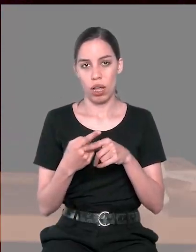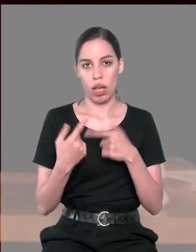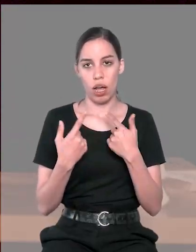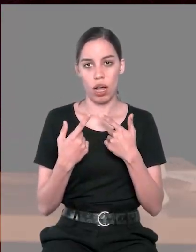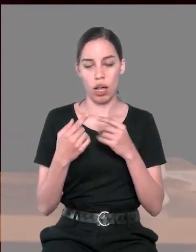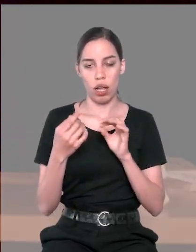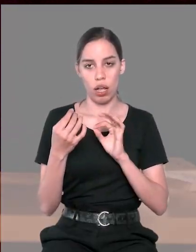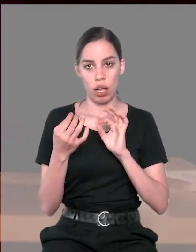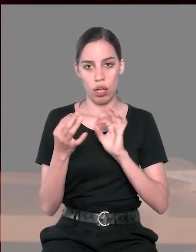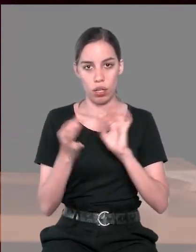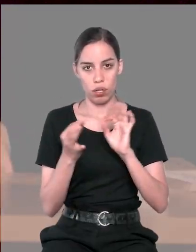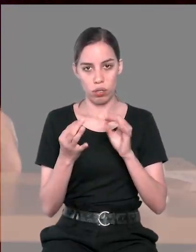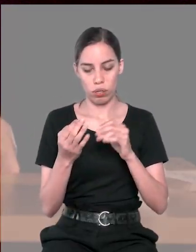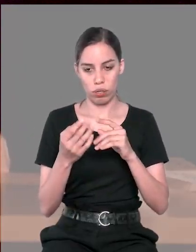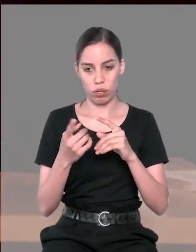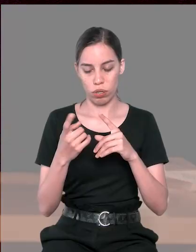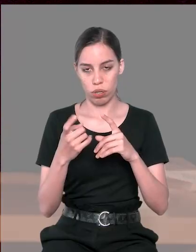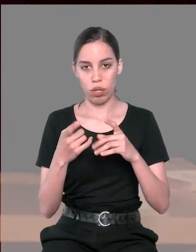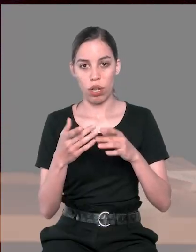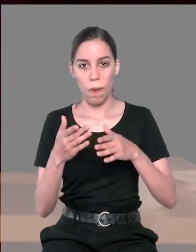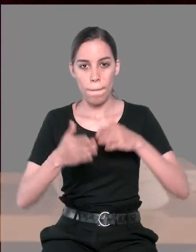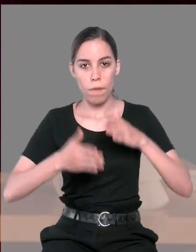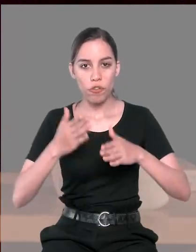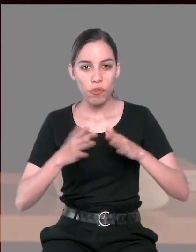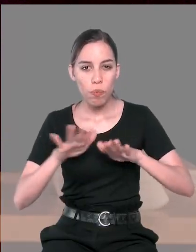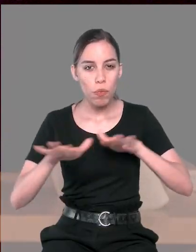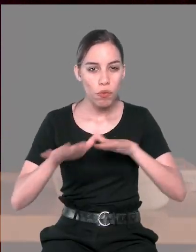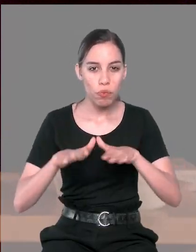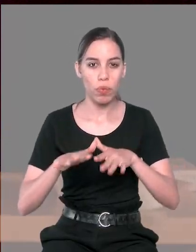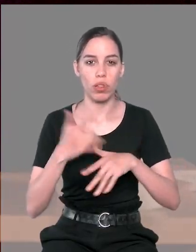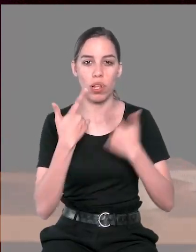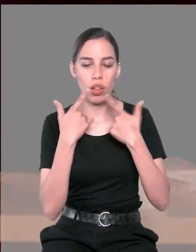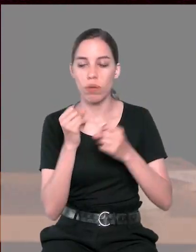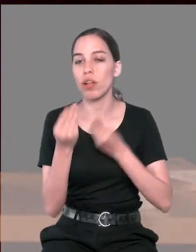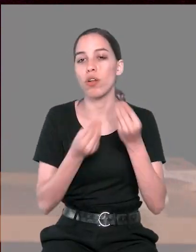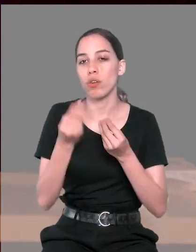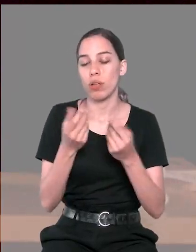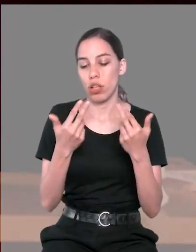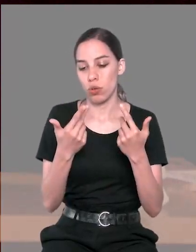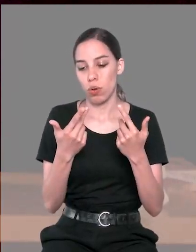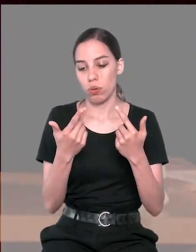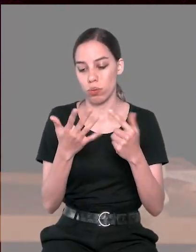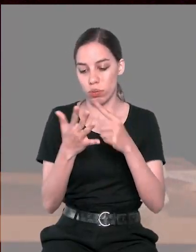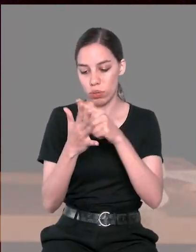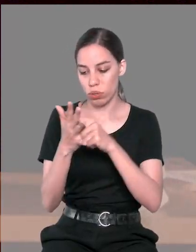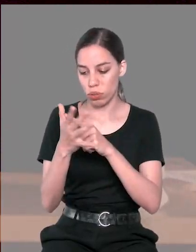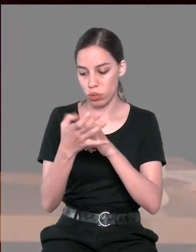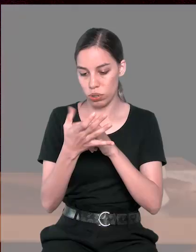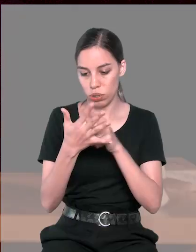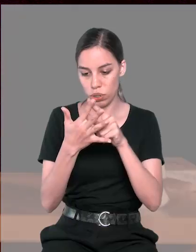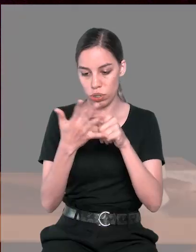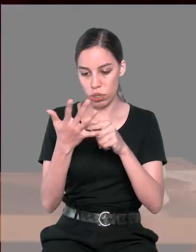linguagem está do lado, no cérebro, do lugar de articulação das mãos. Né? Que as mãos... Quer dizer, você está articulando e você